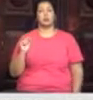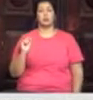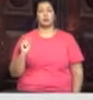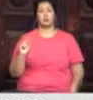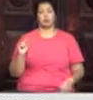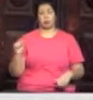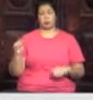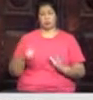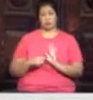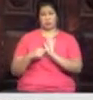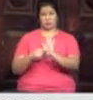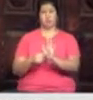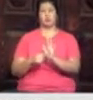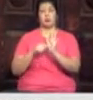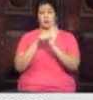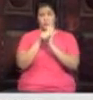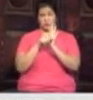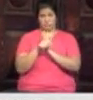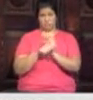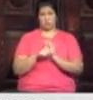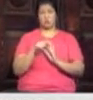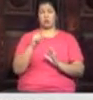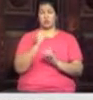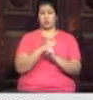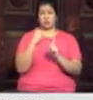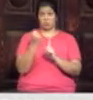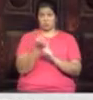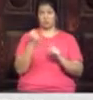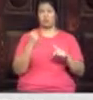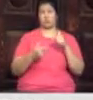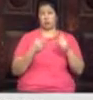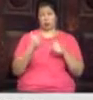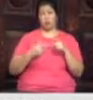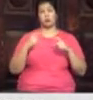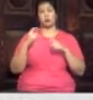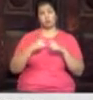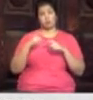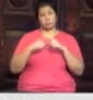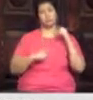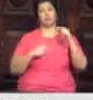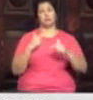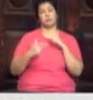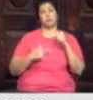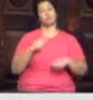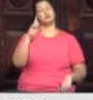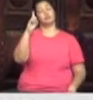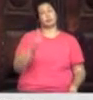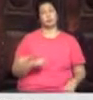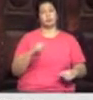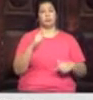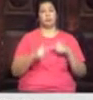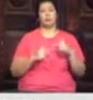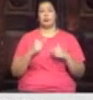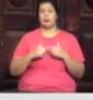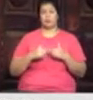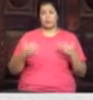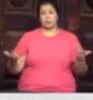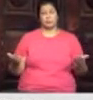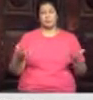faço referência a pesquisadores do campo da sociologia do trabalho, da medicina do trabalho, do direito do trabalho, enfim,